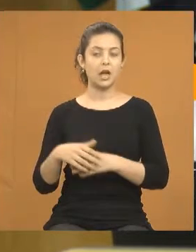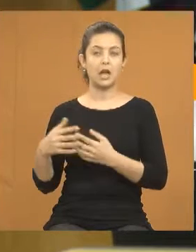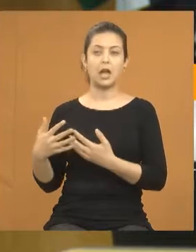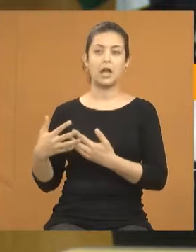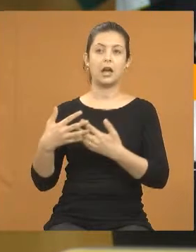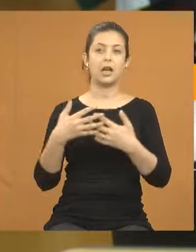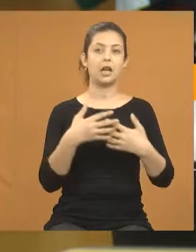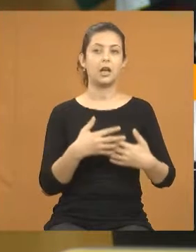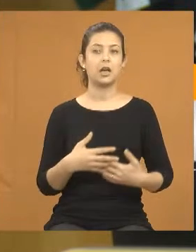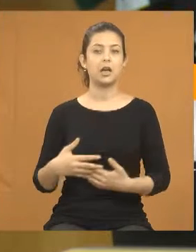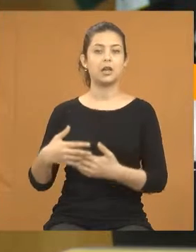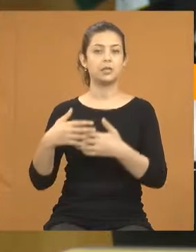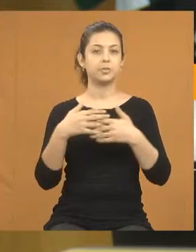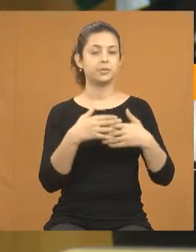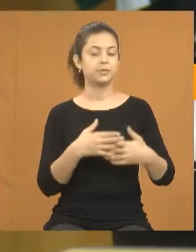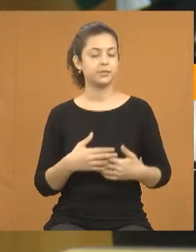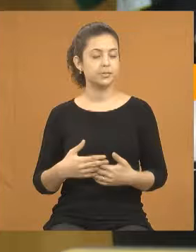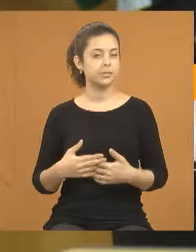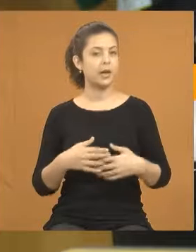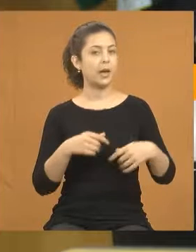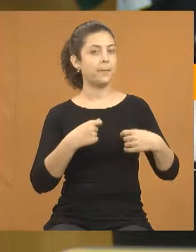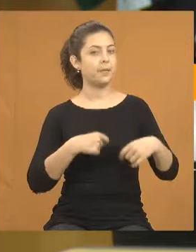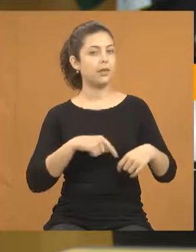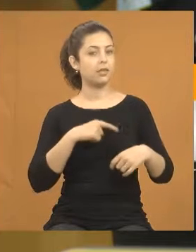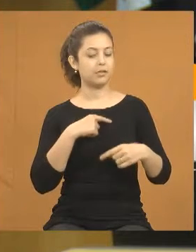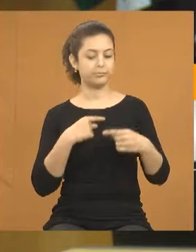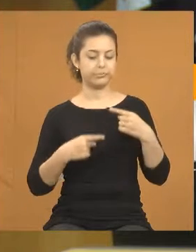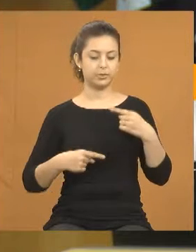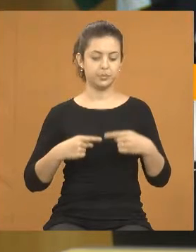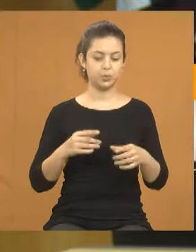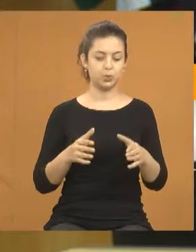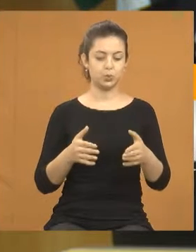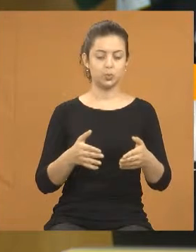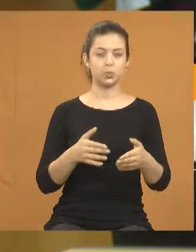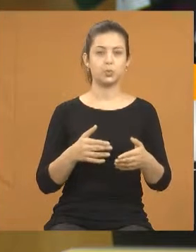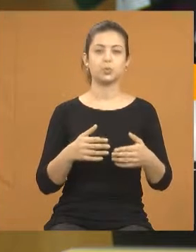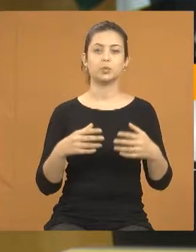caminhões. A gente sabe que tem que ter uma política voltada